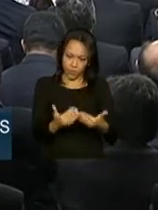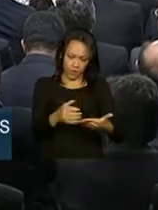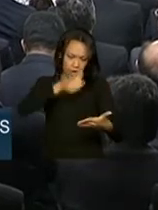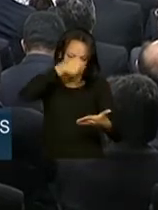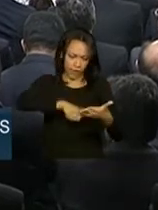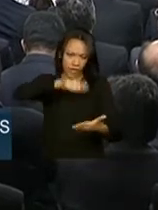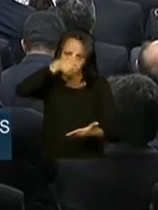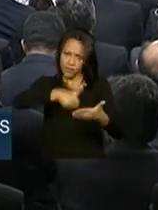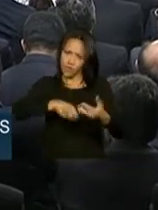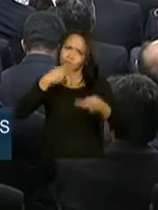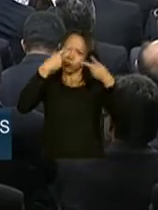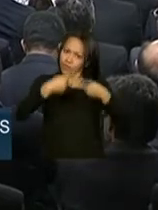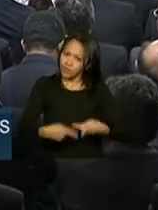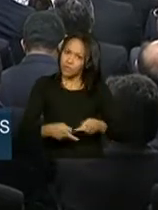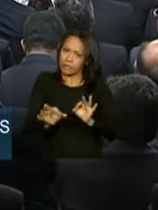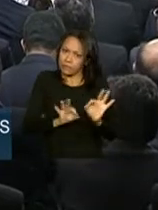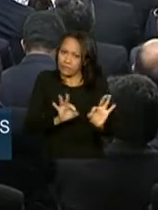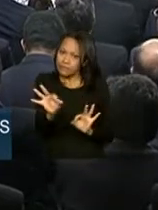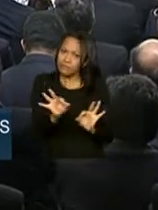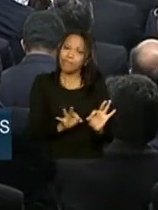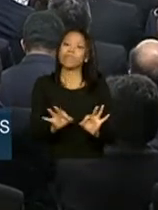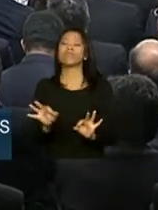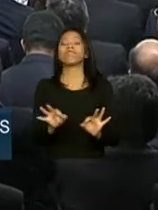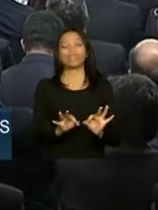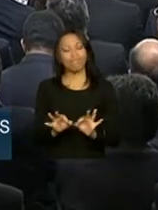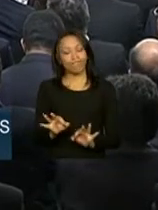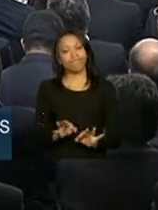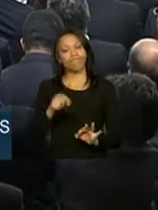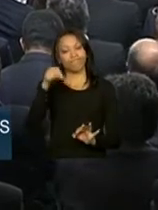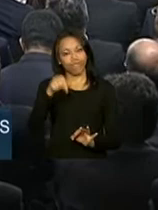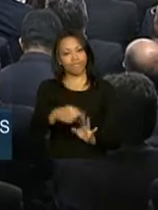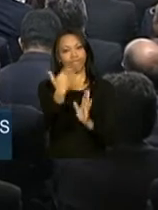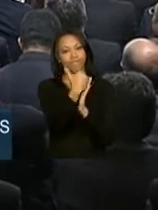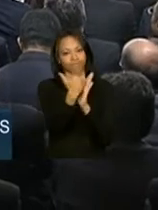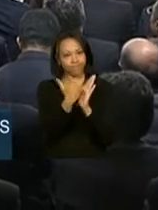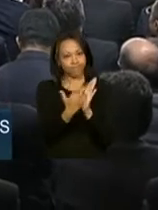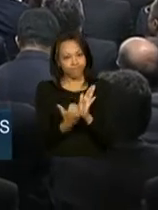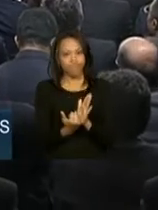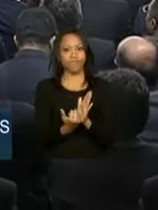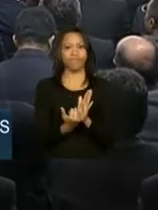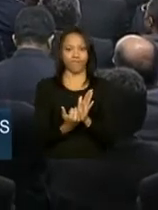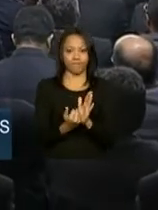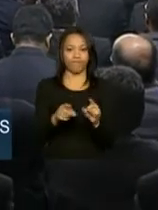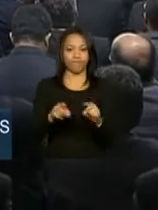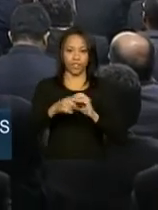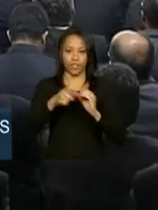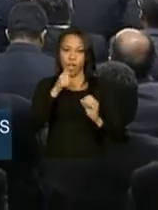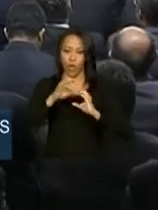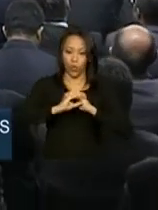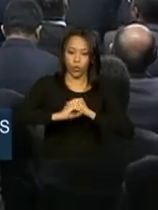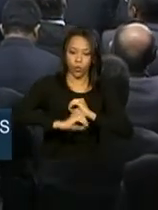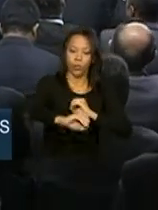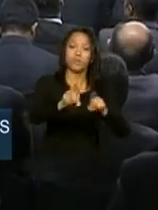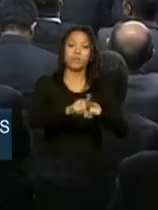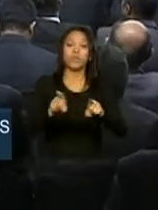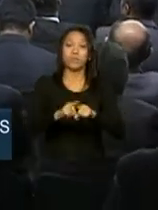e pela organização desse programa de saneamento e de